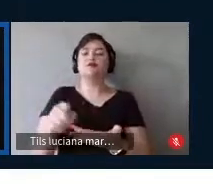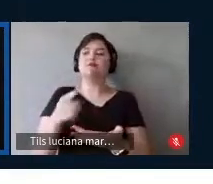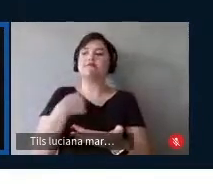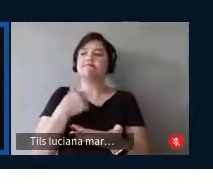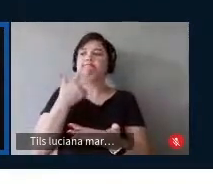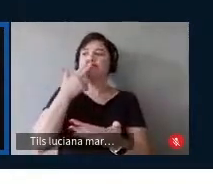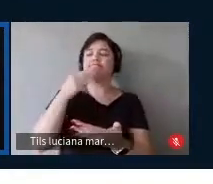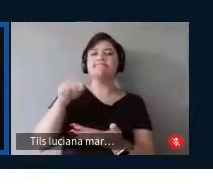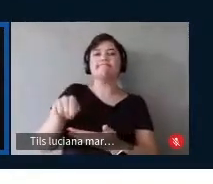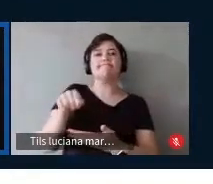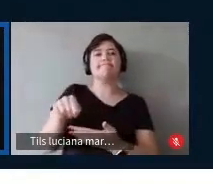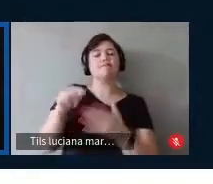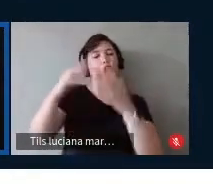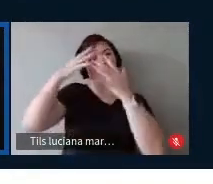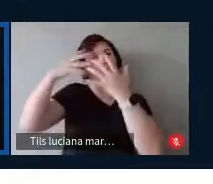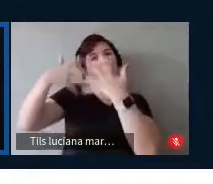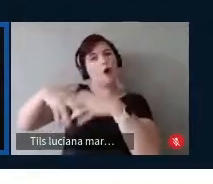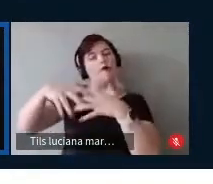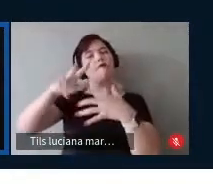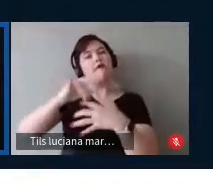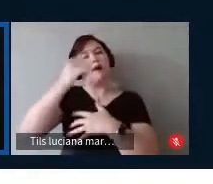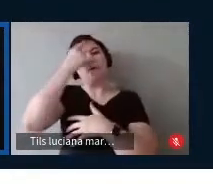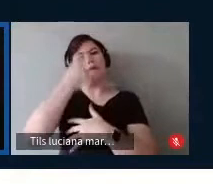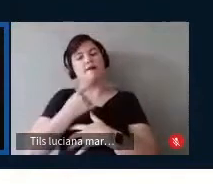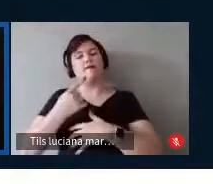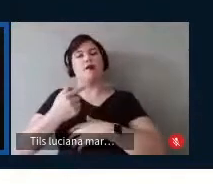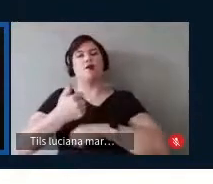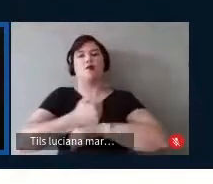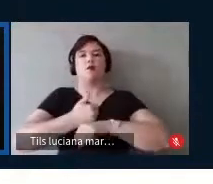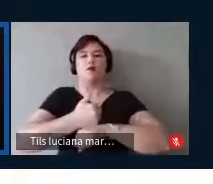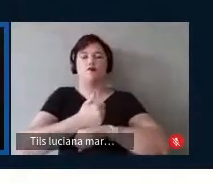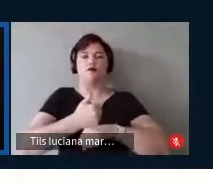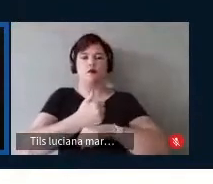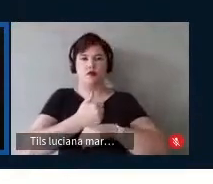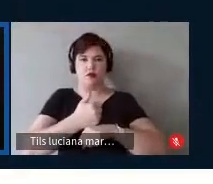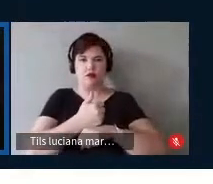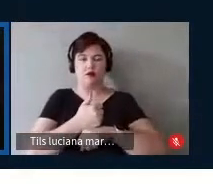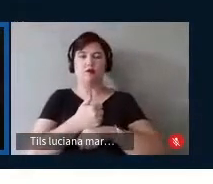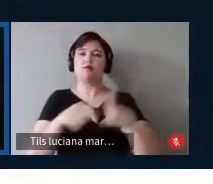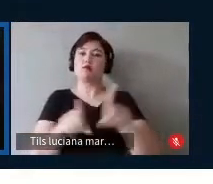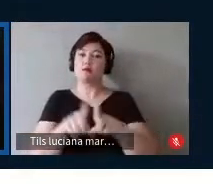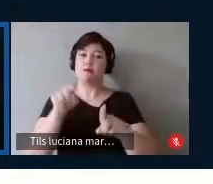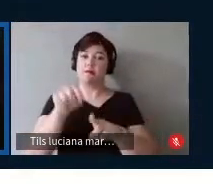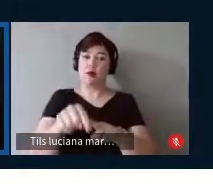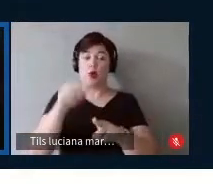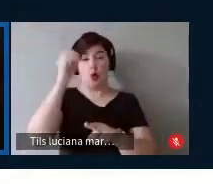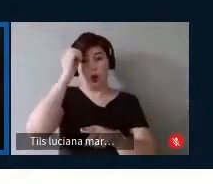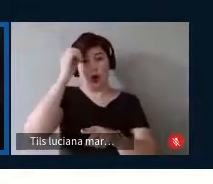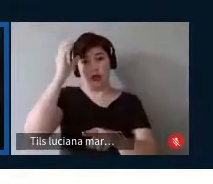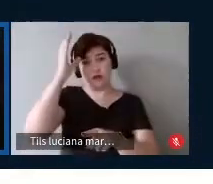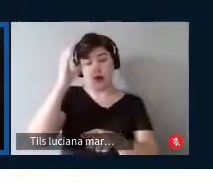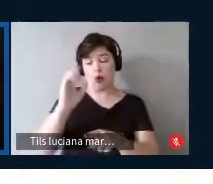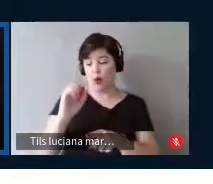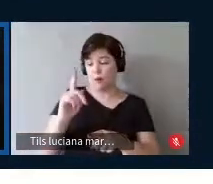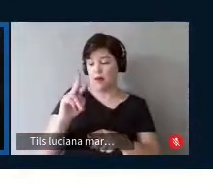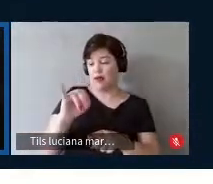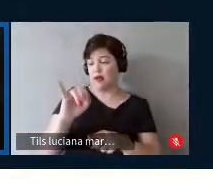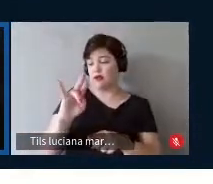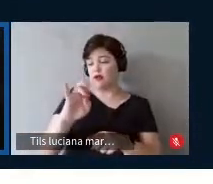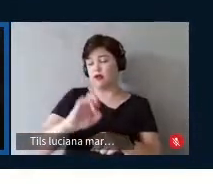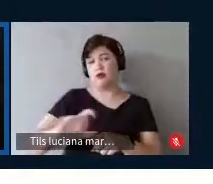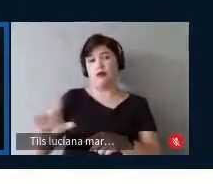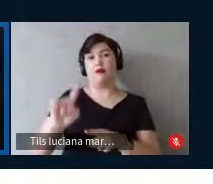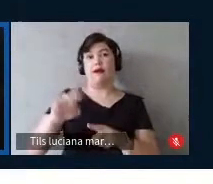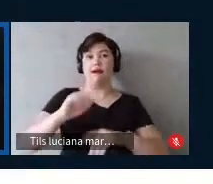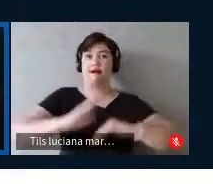predisposição cognitiva vai se tornar um perfil cognitivo profissional do profissional. E aqueles conhecimentos operacionais que se tornam habilidades